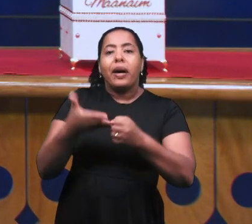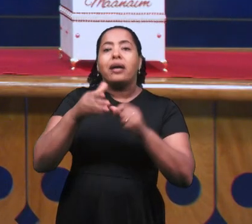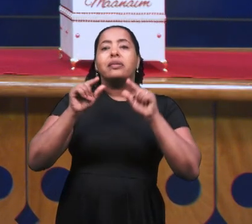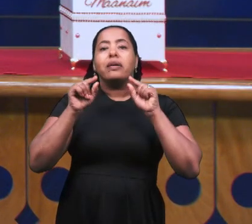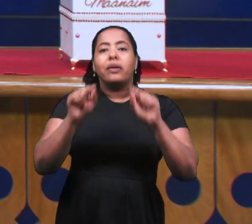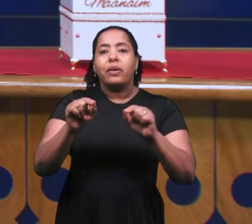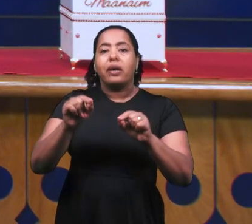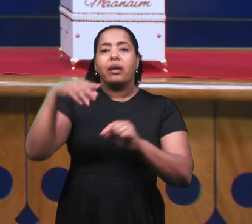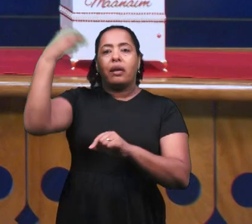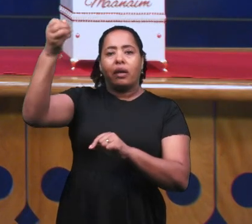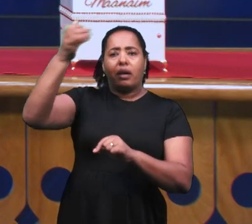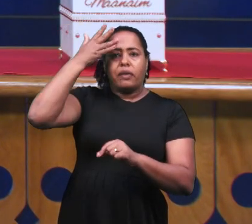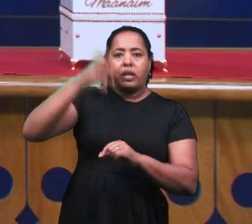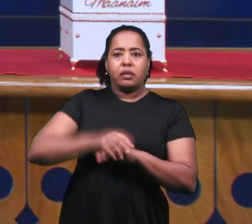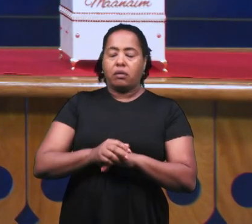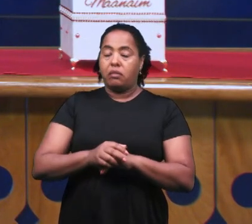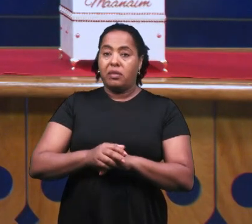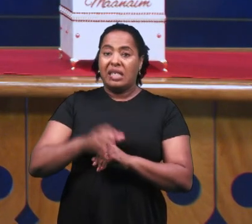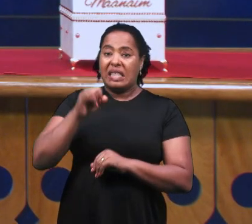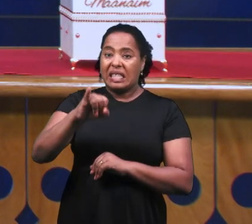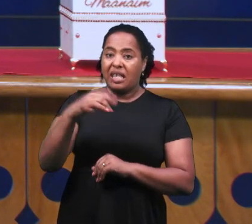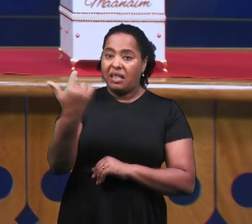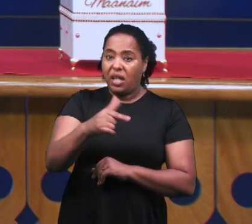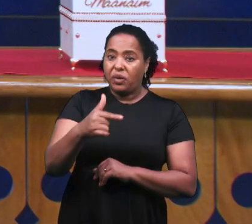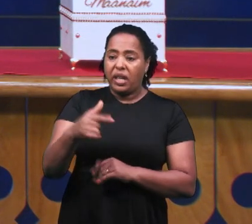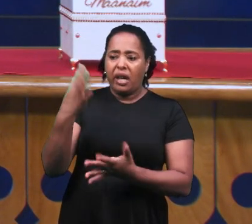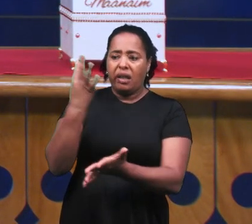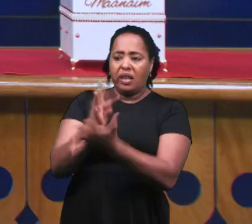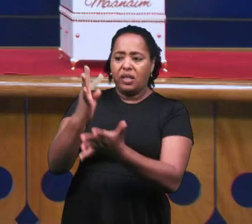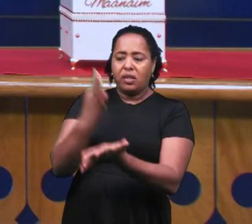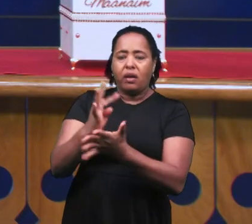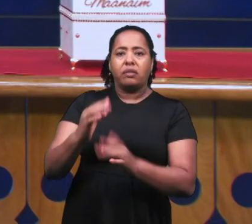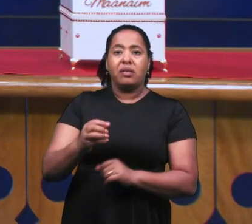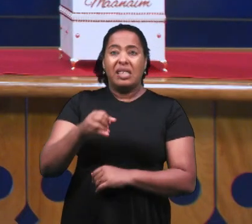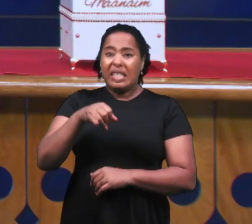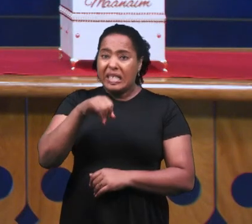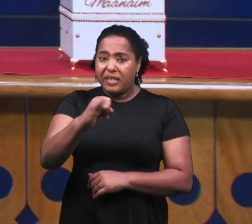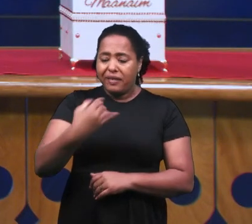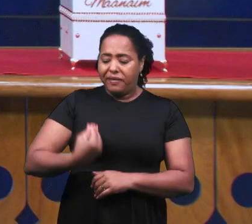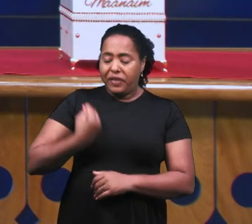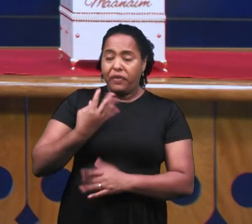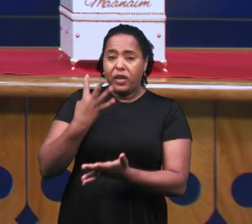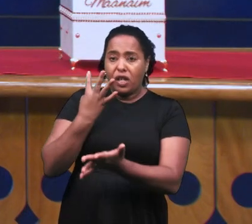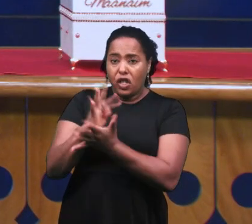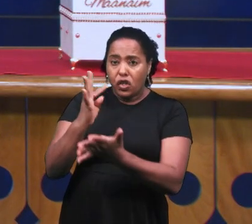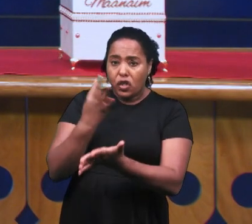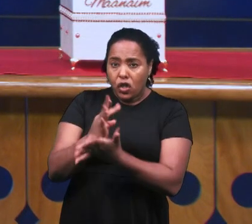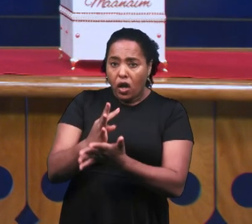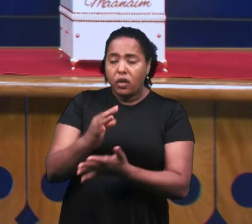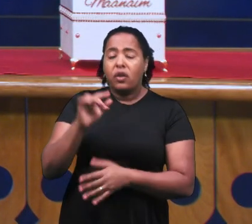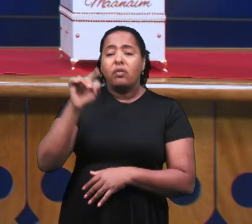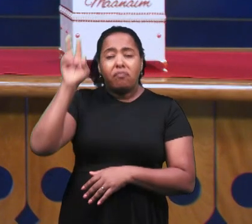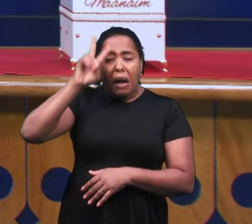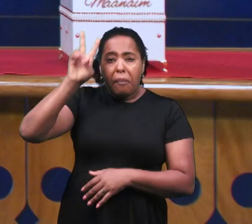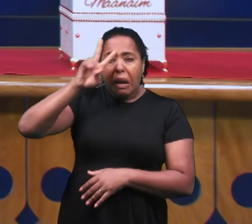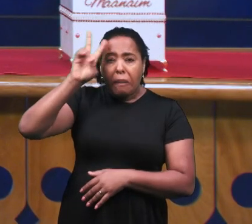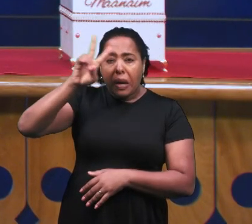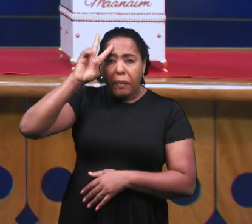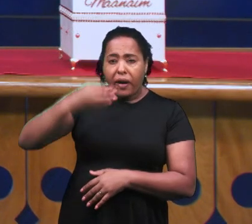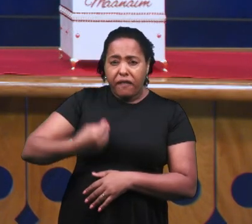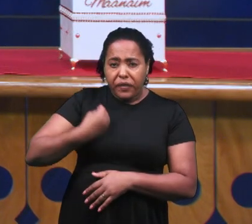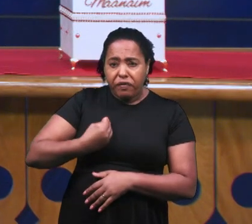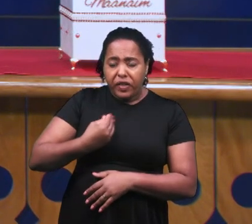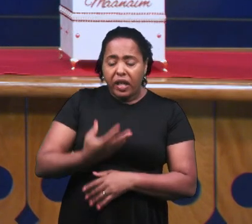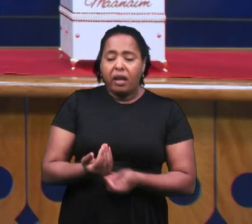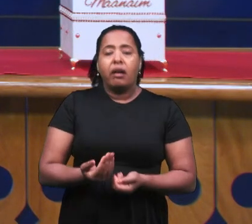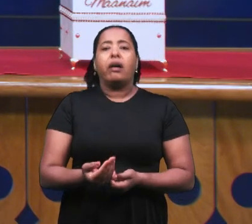é o histórico. Aí, quando você está no histórico, você cai na carne. Aí você entrou noutra coisa que não é o projeto.